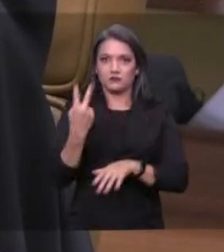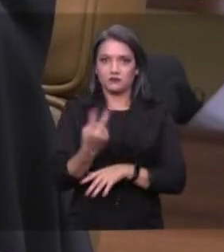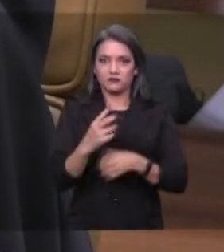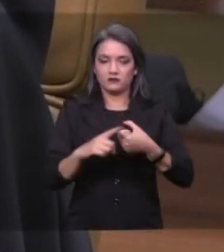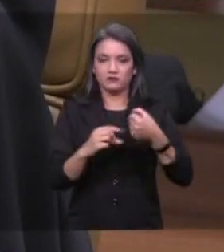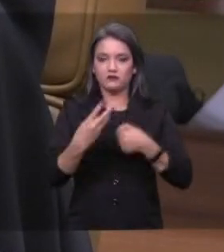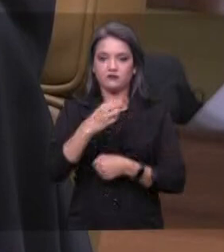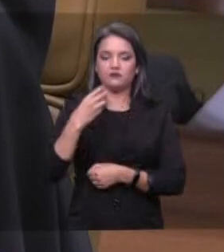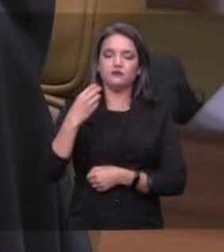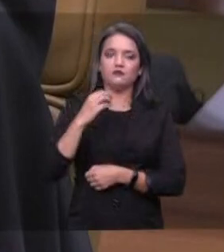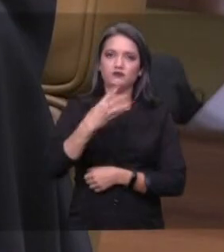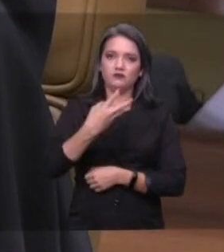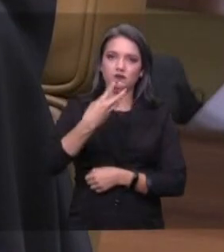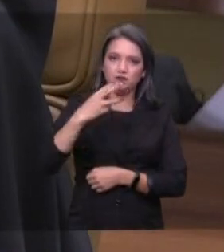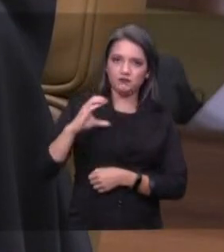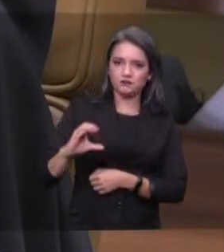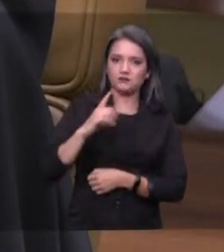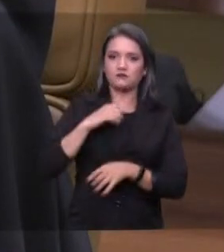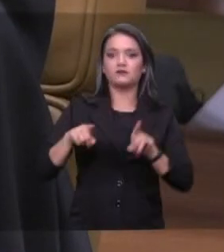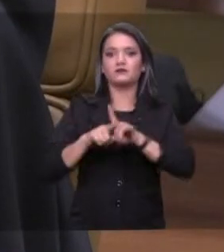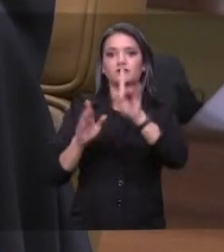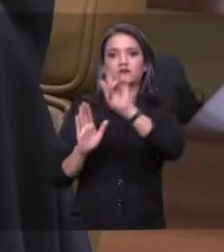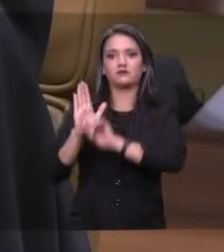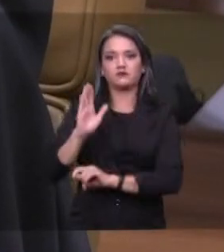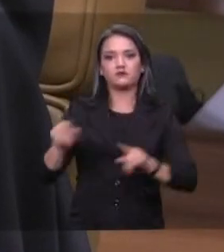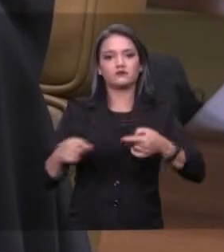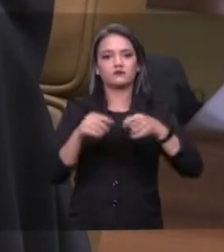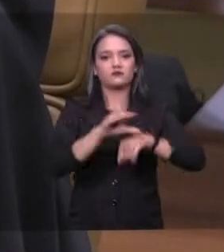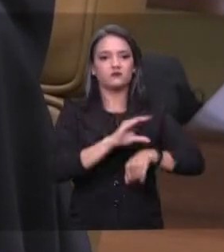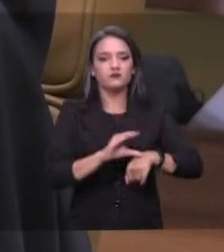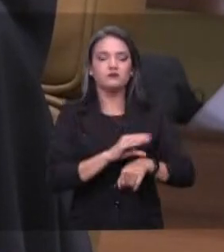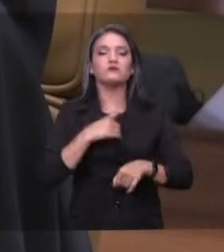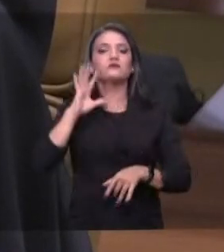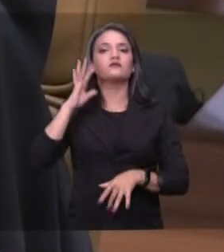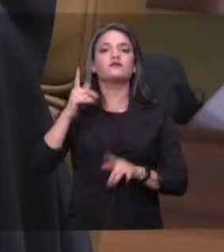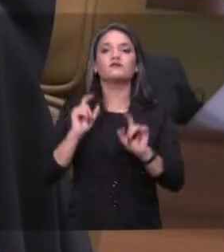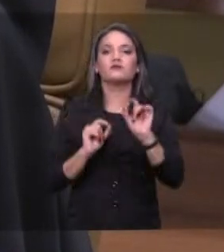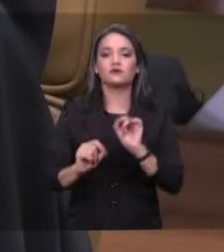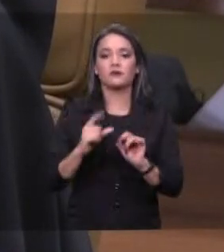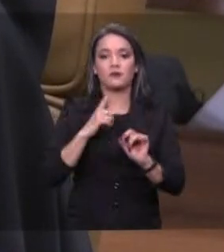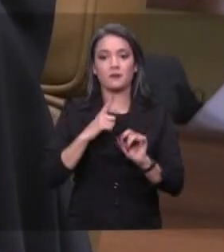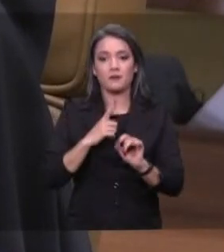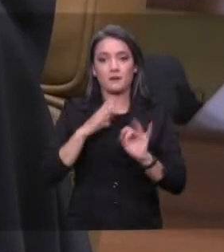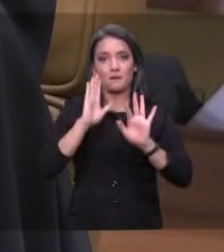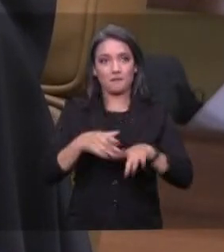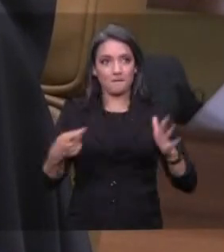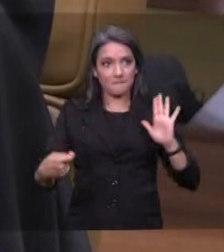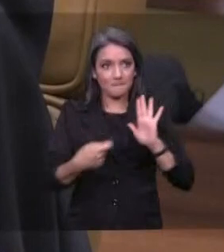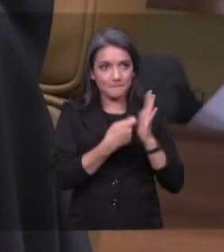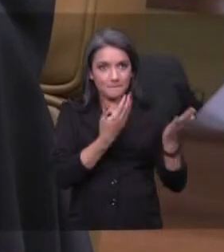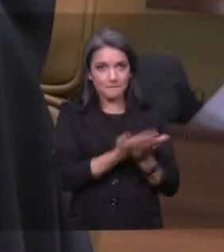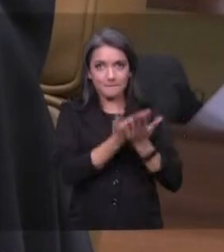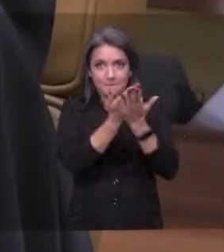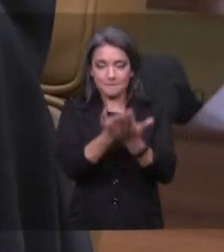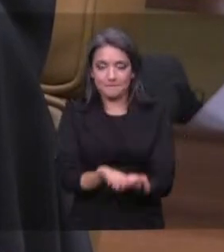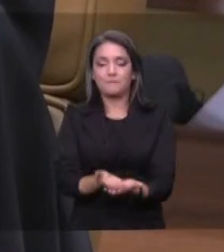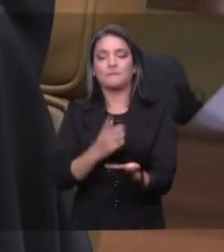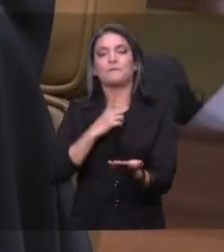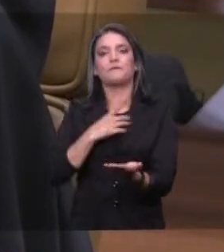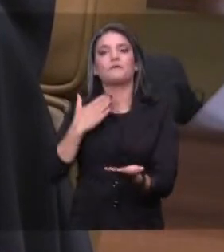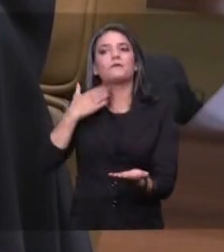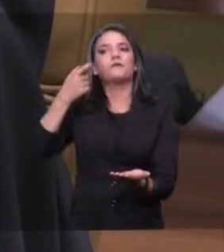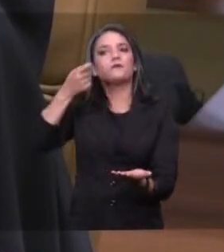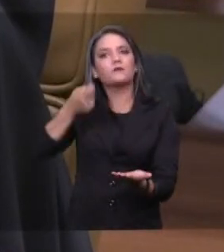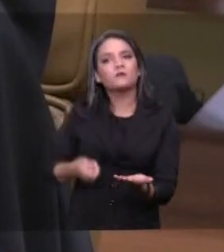Lei 13.964, e atribuição de interpretação conforme a dispositivo para assentar que, após o oferecimento da denúncia ou queixa, o juiz